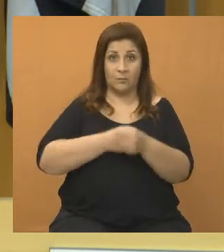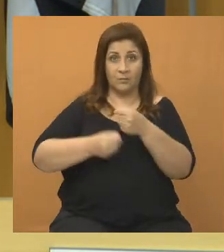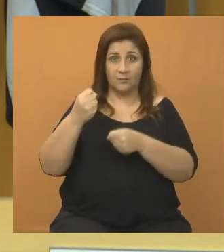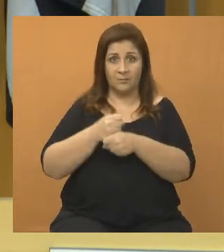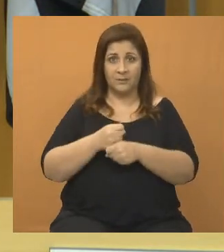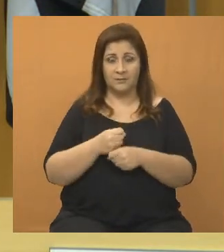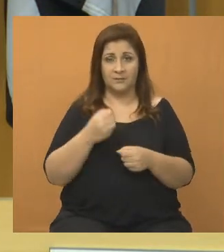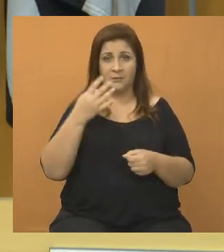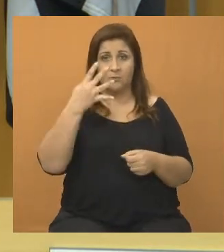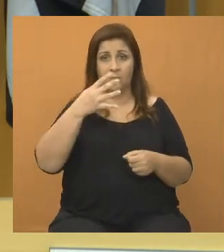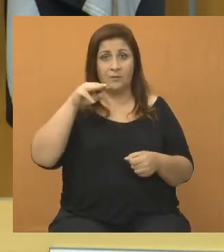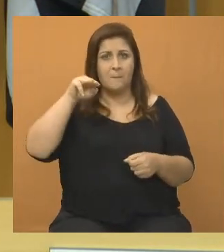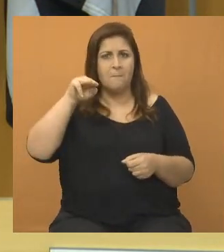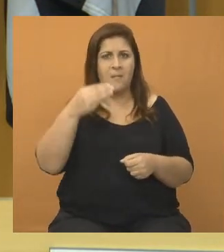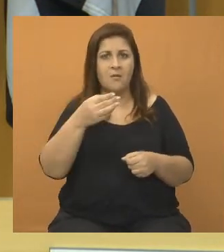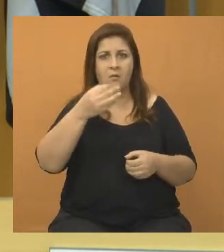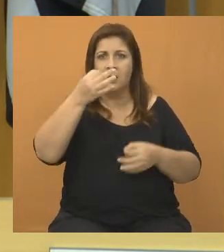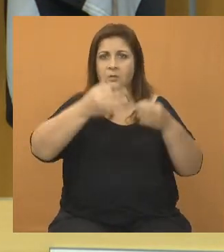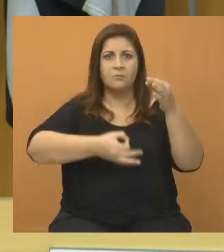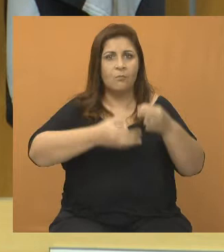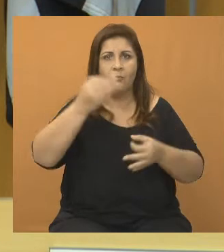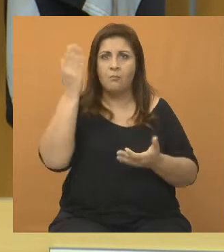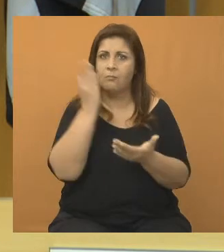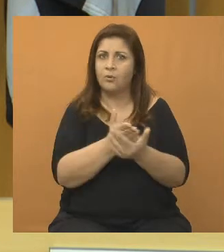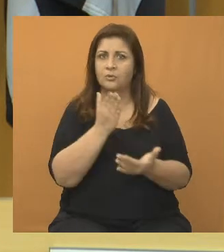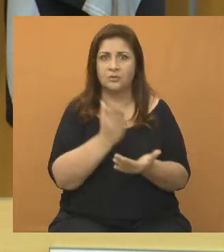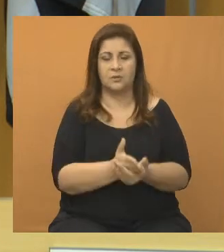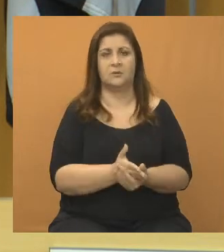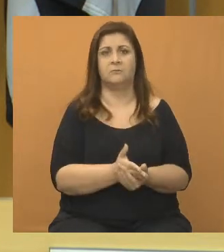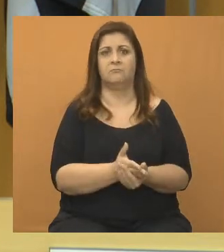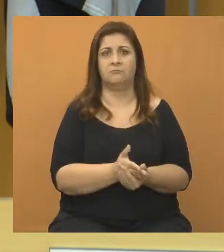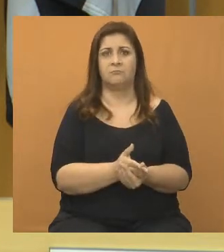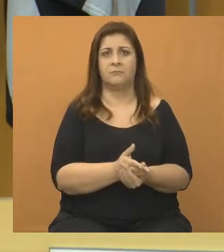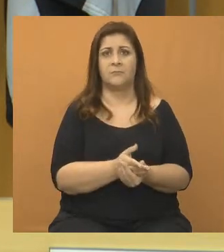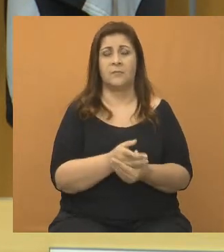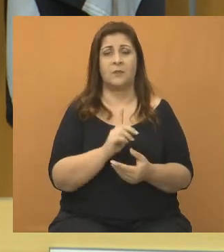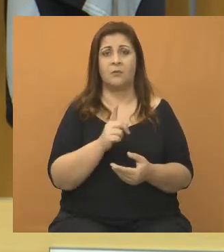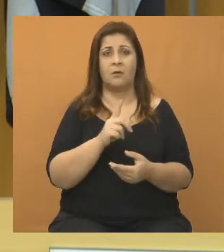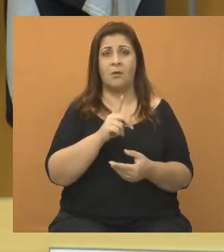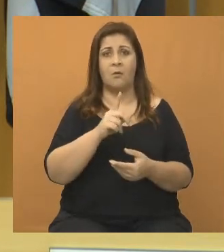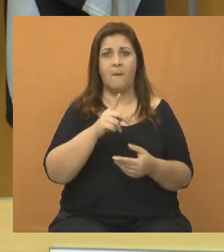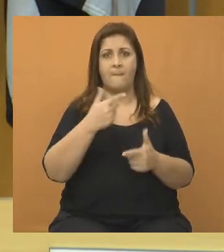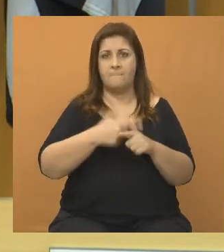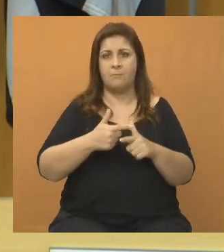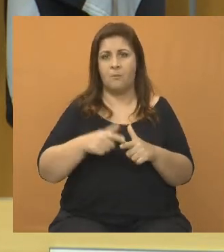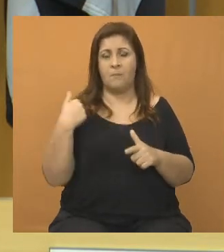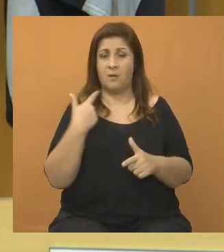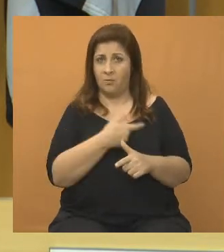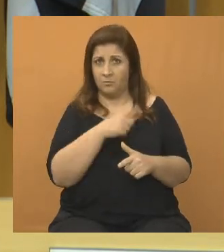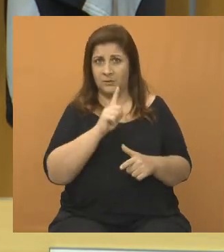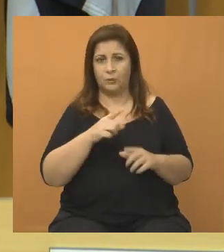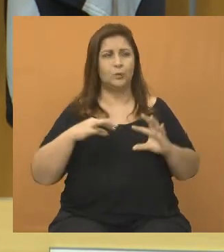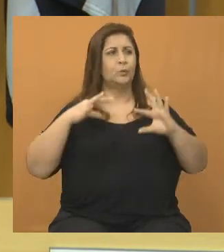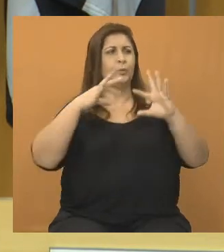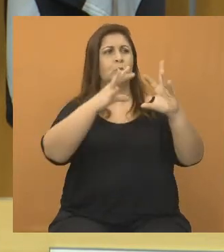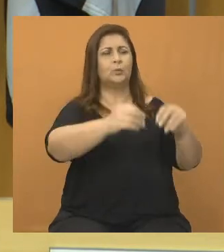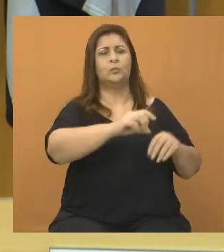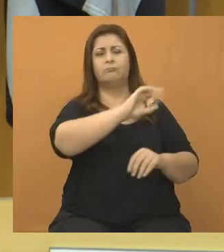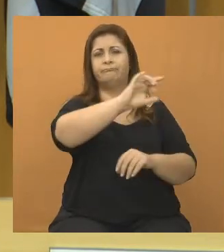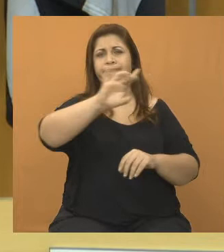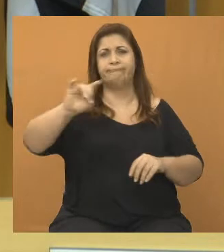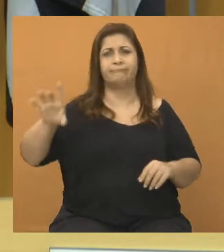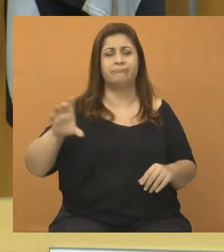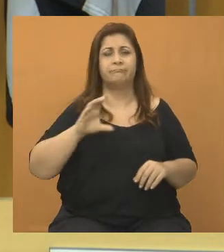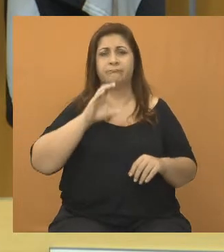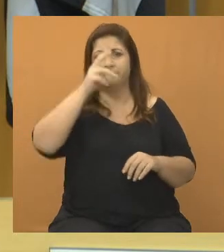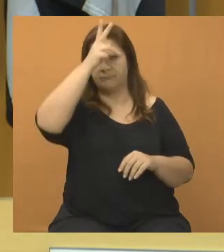foi de 4 milhões em ações judiciais. E isso não é um problema só da Prefeitura de Jacareí, é um problema de todas as prefeituras, porque